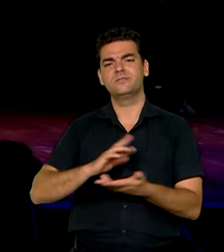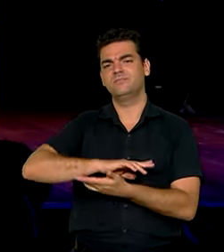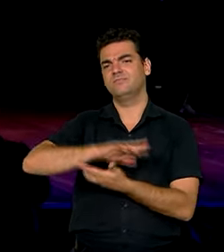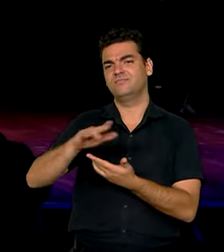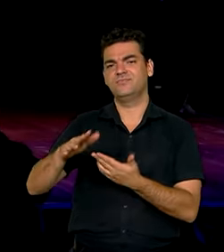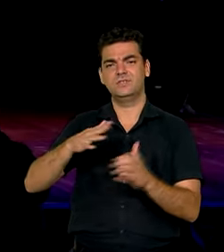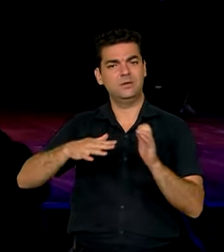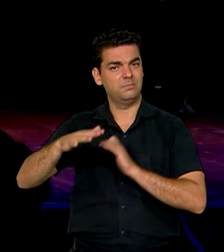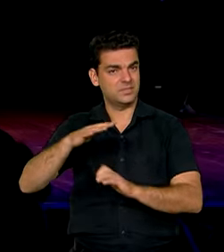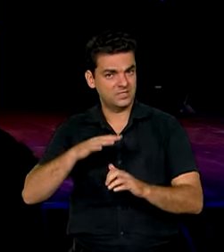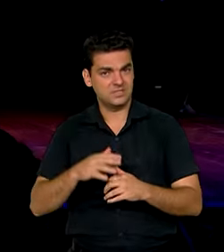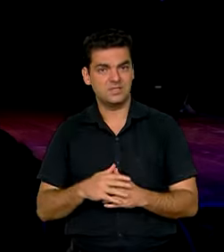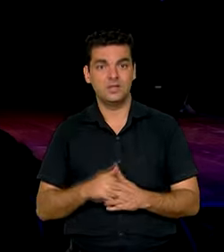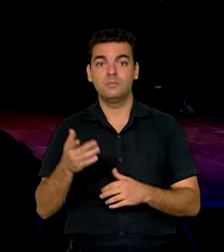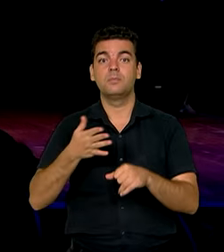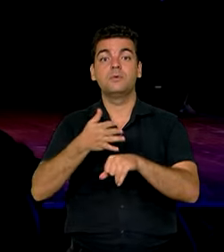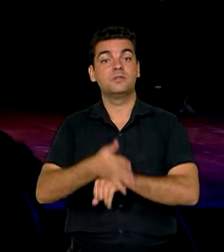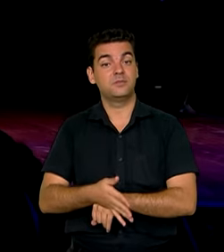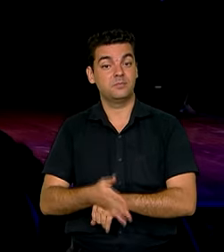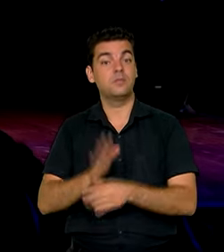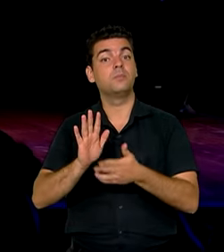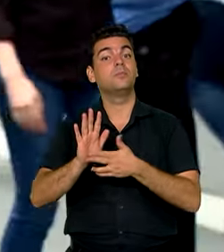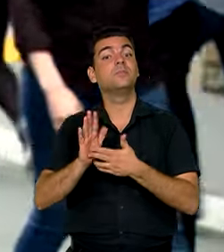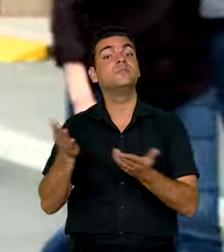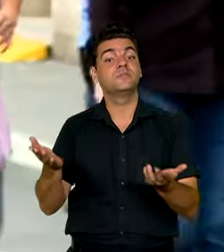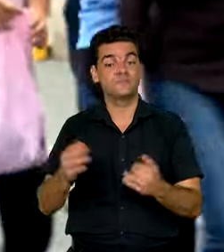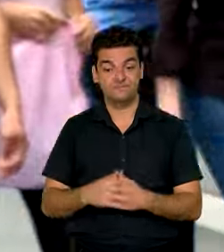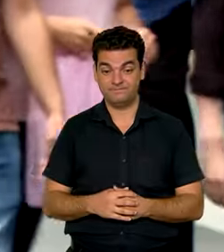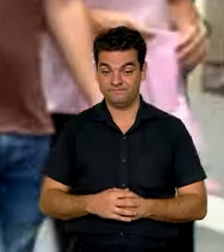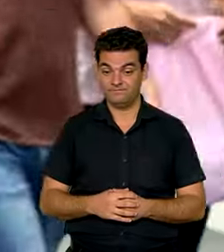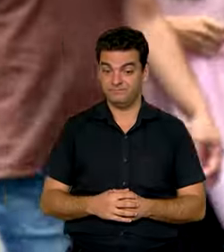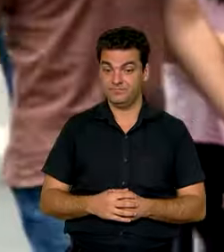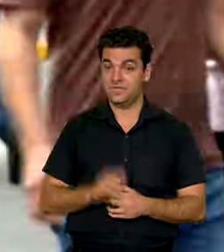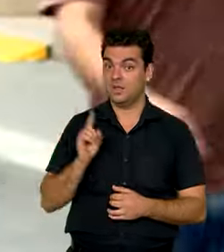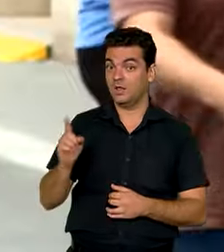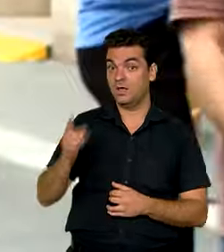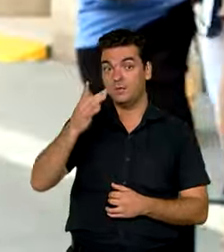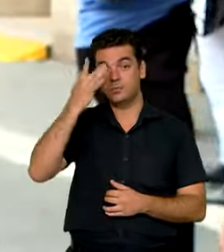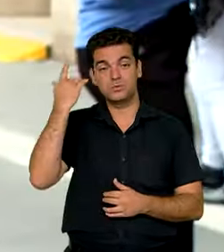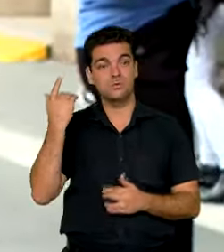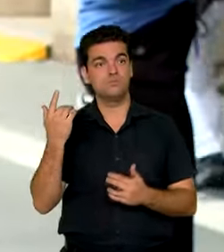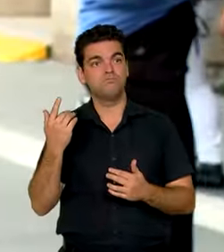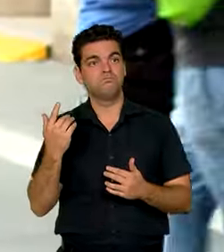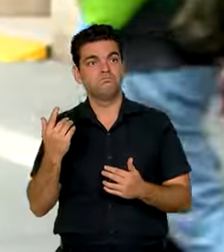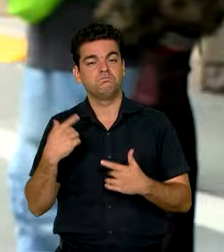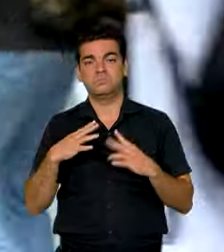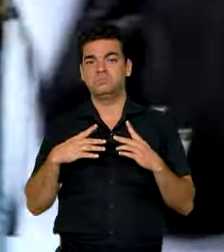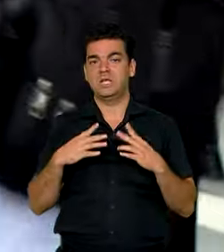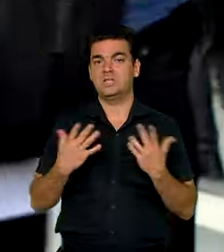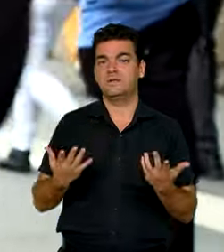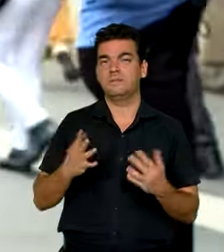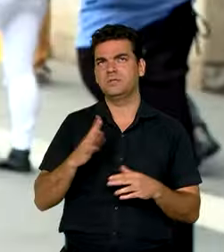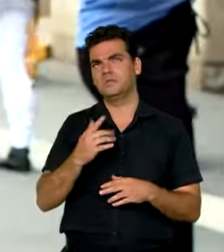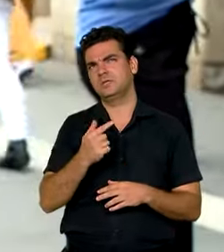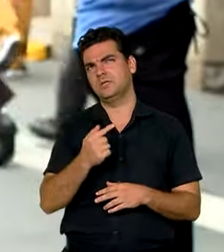diversas empresas a participar da iniciativa. A taxa de desocupação hoje no país está